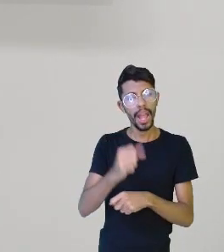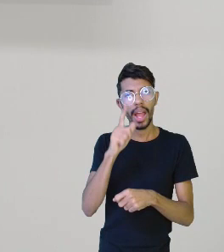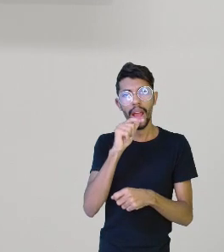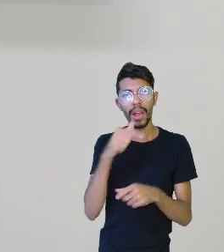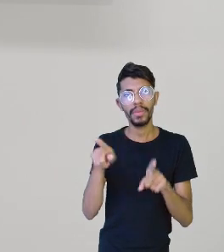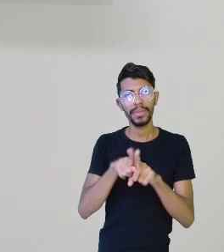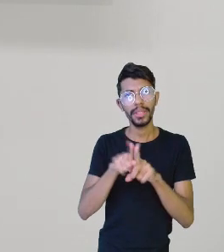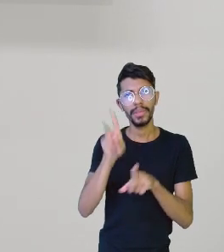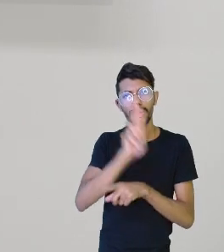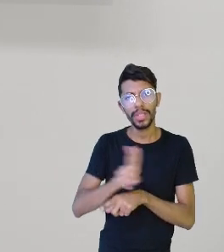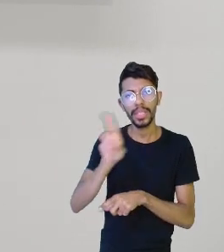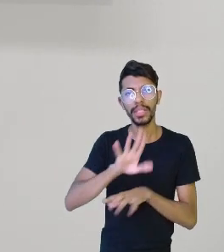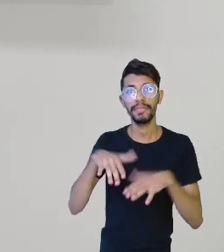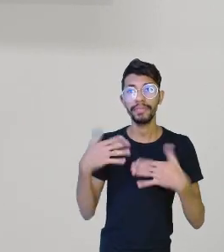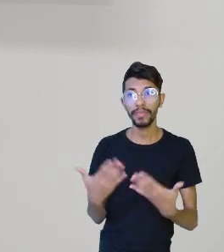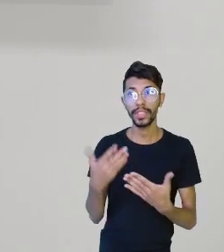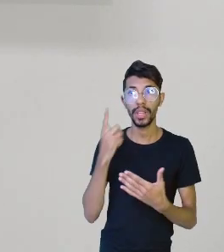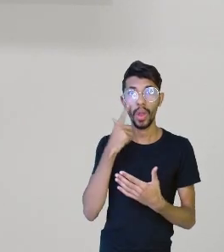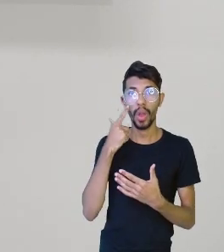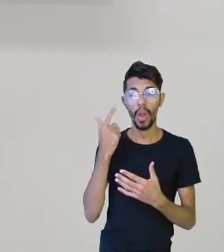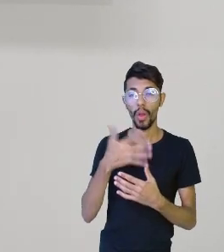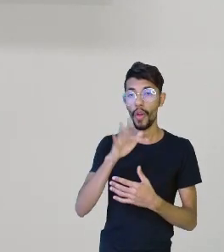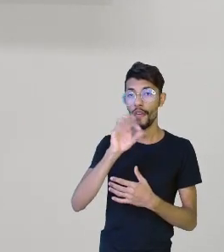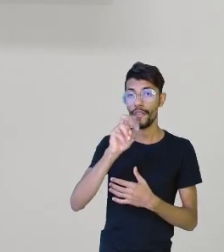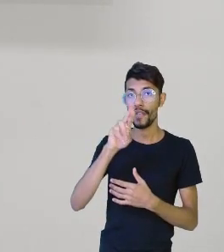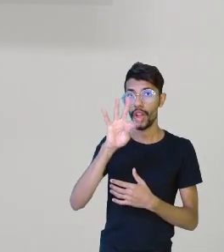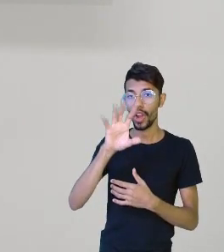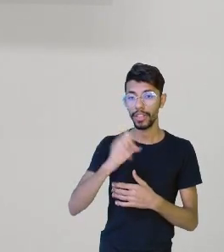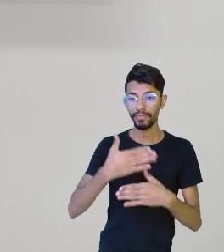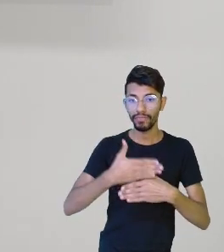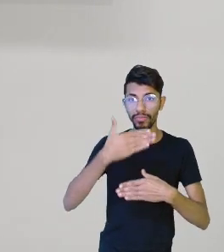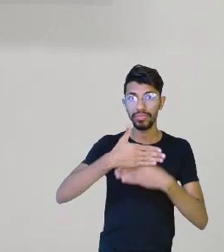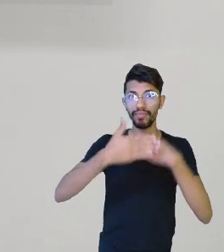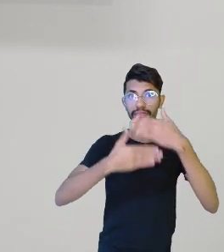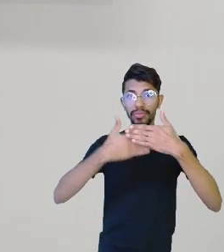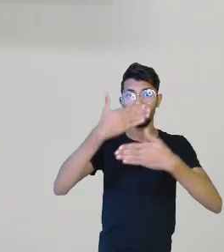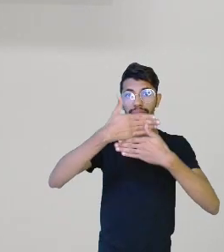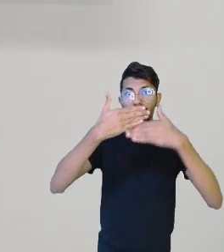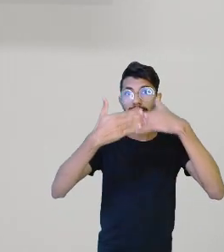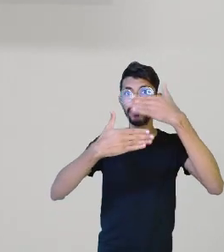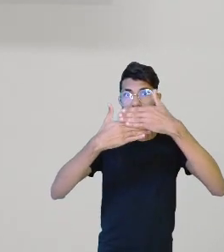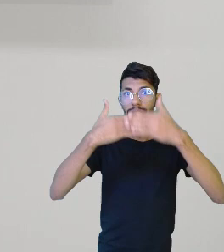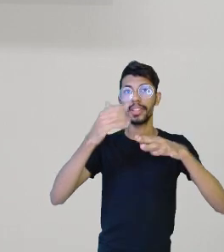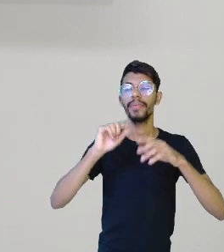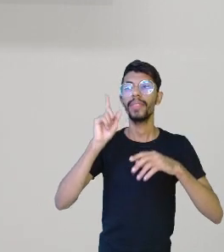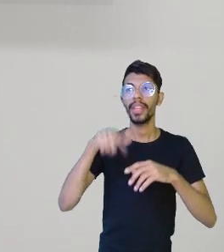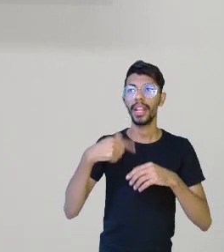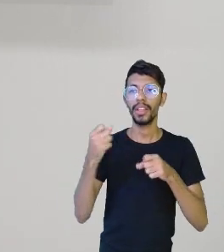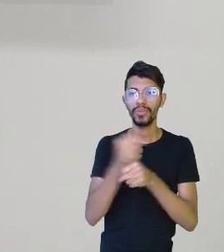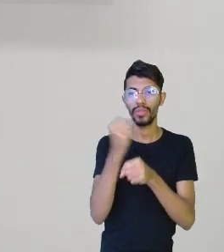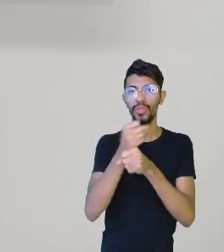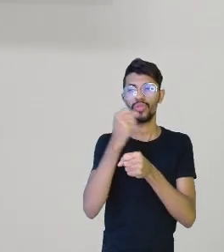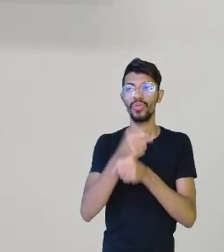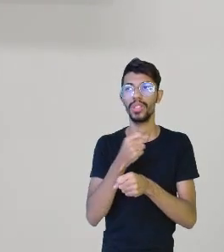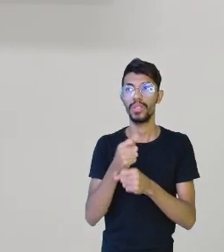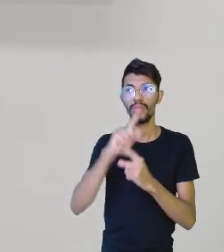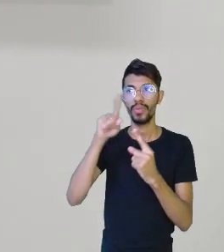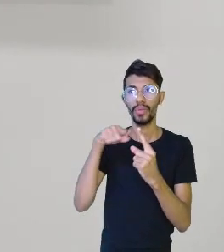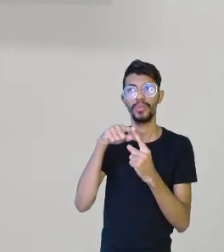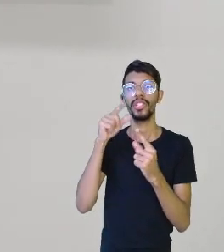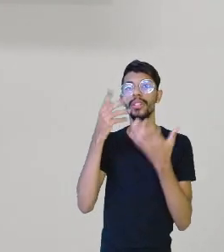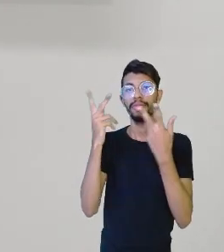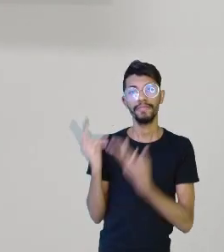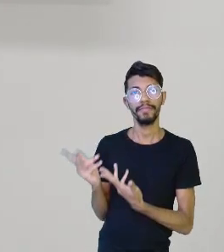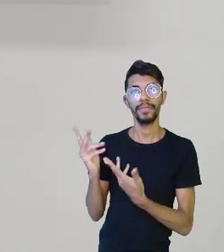Aí o que aconteceu? O forte, a princípio, o forte de São Tiago das Cinco Pontas, ele foi construído